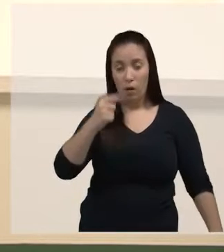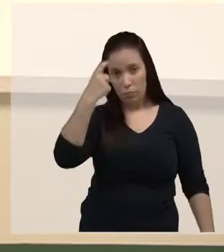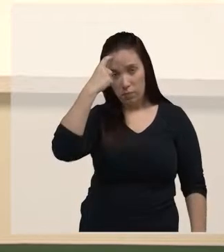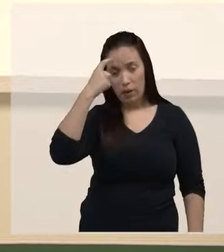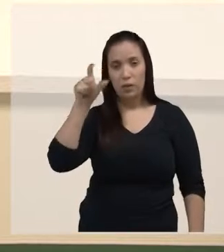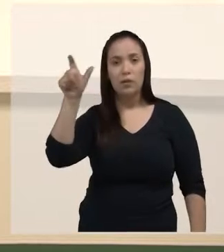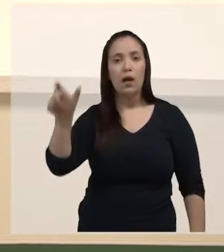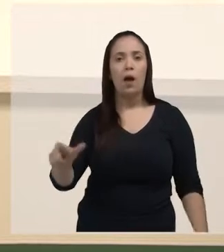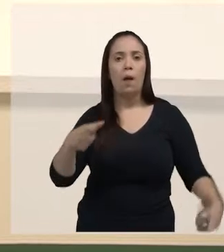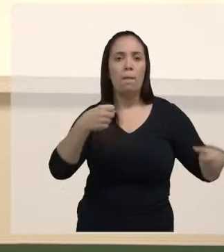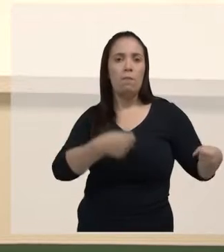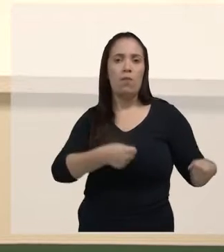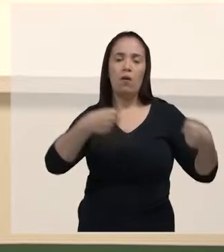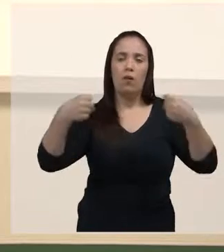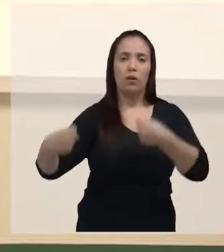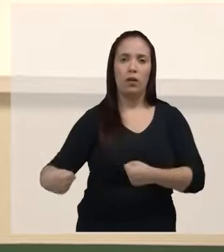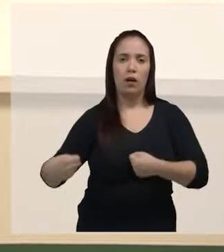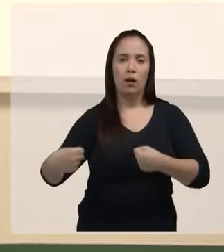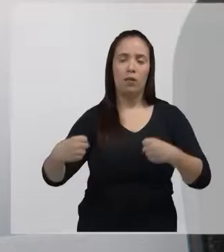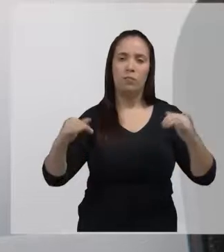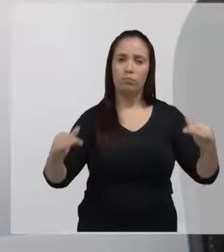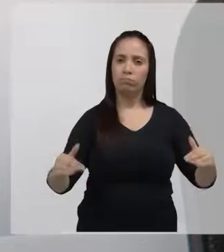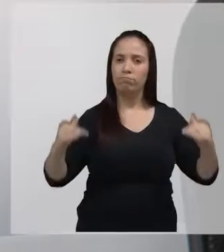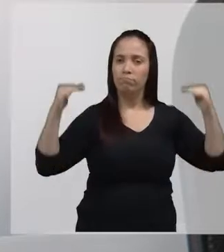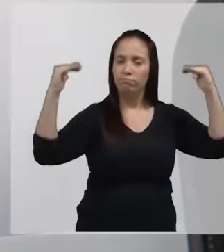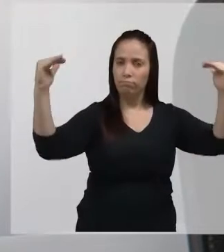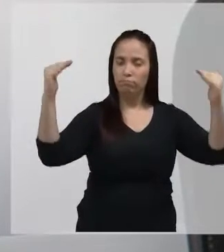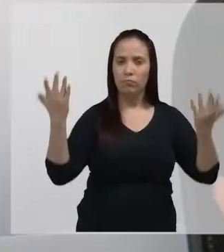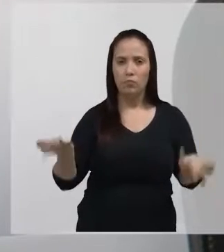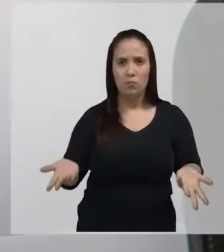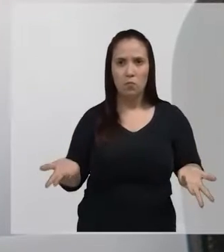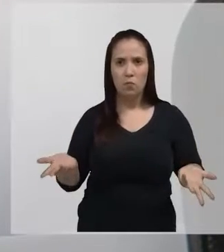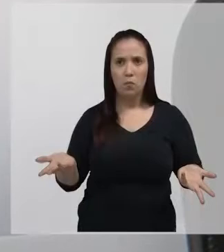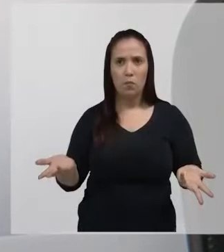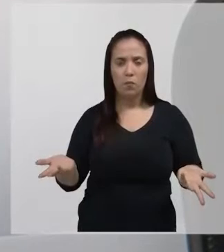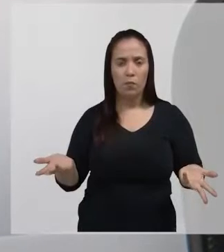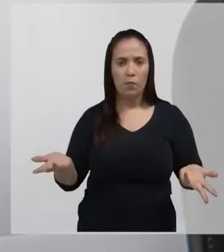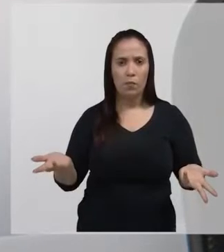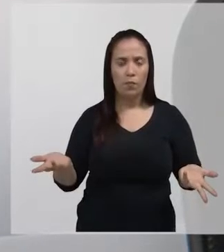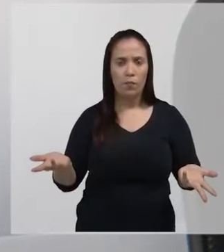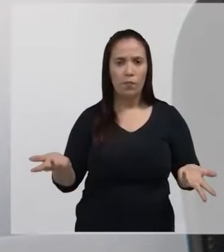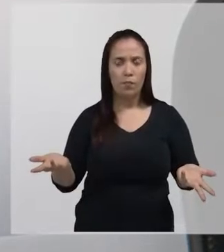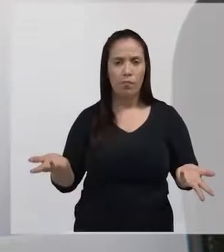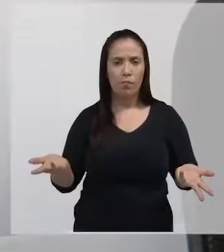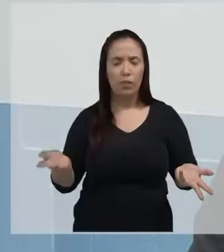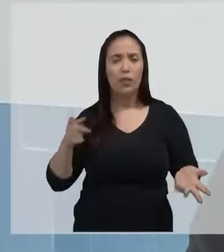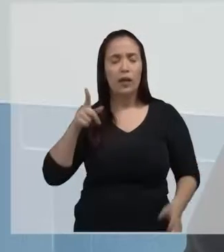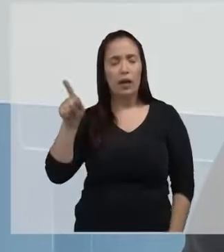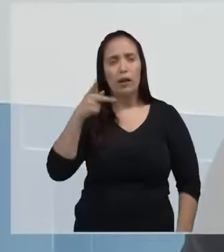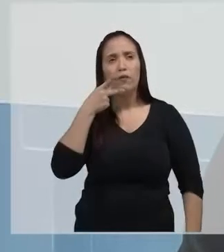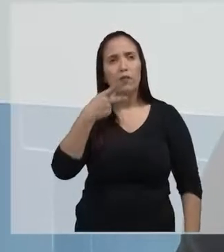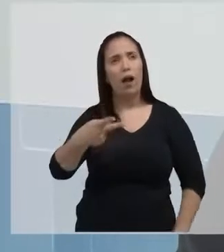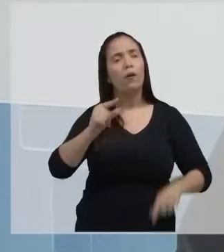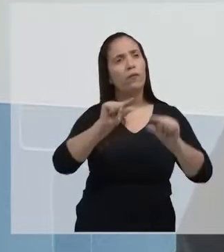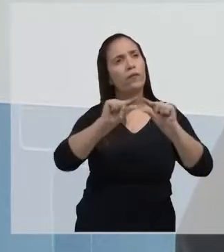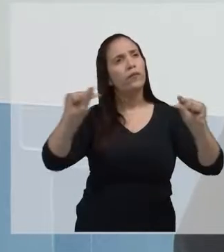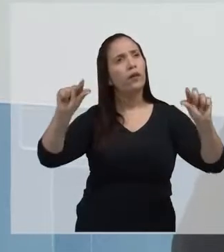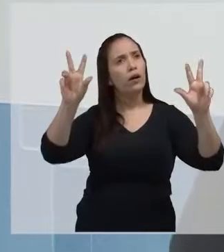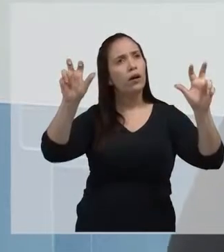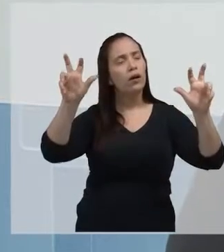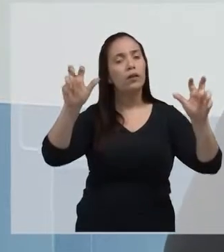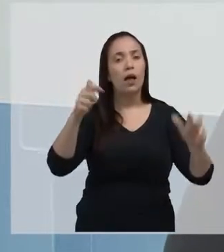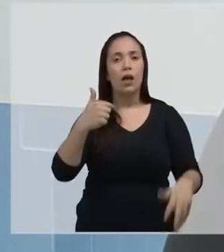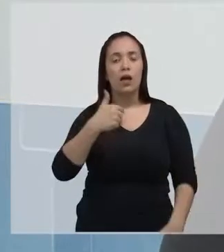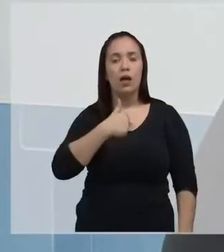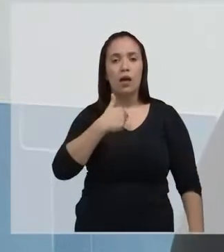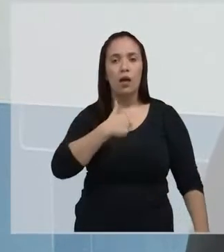PT. Sem e dúvida. maior do que o PT. Sem dúvida. É como se ele dissesse que só quem tem voto sou eu. Não, ele disse assim, ele disse uma frase assim, eu não sou mais